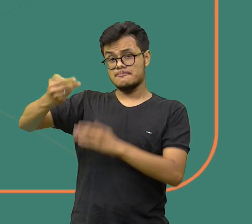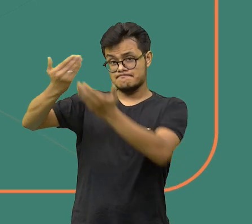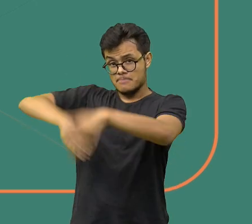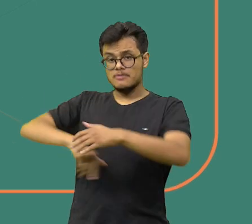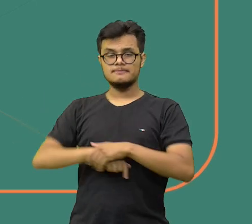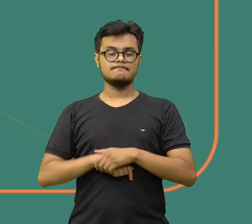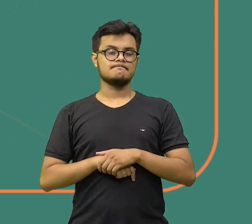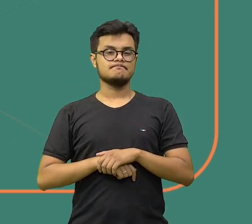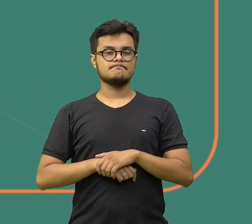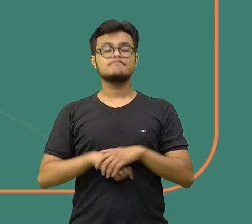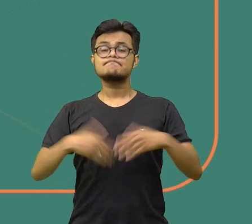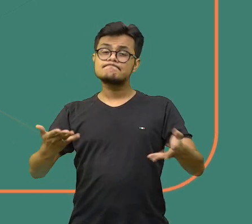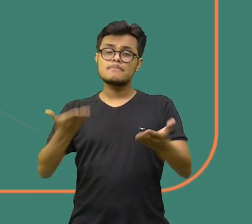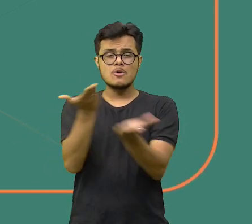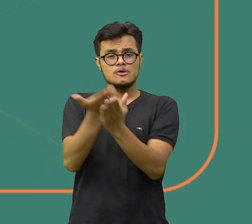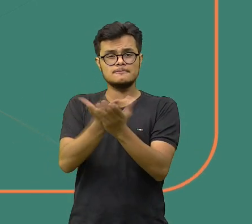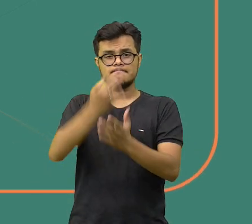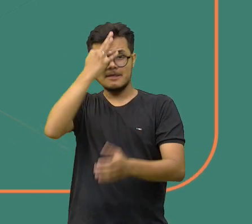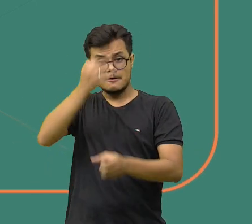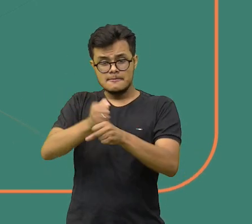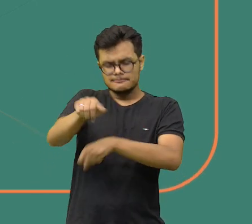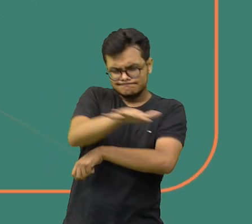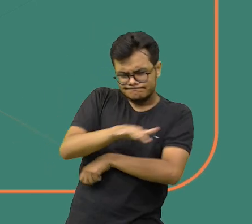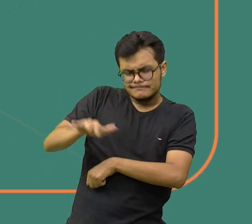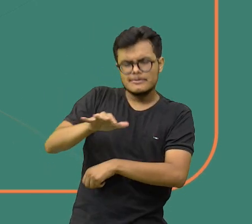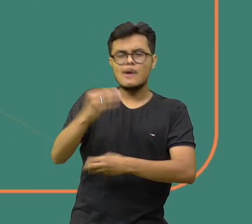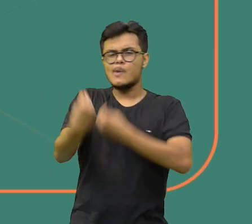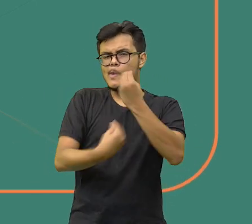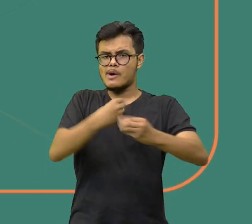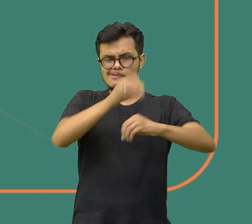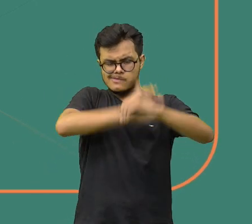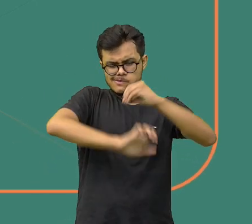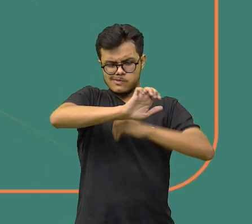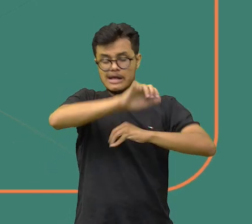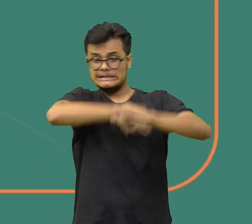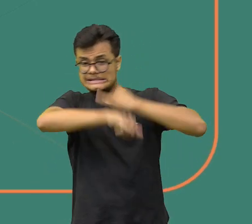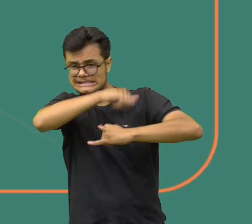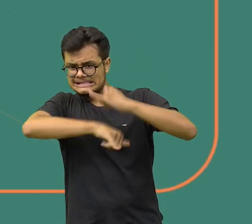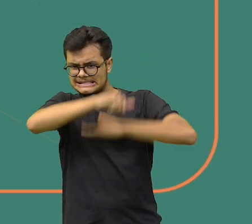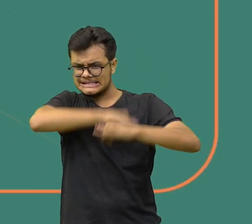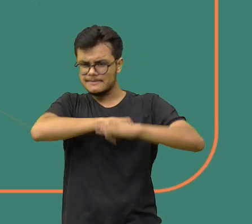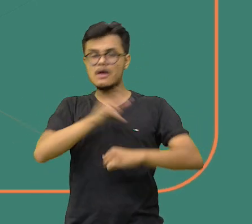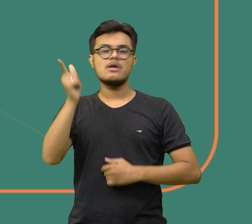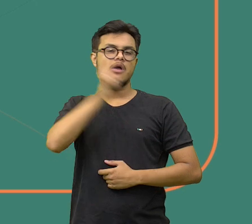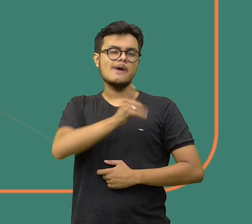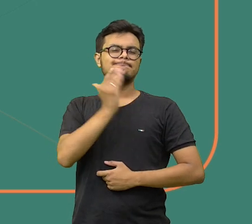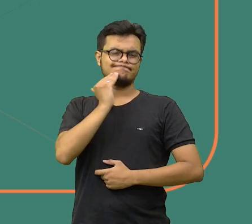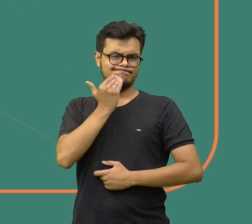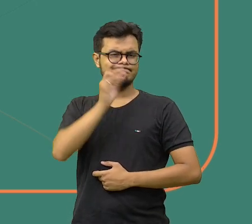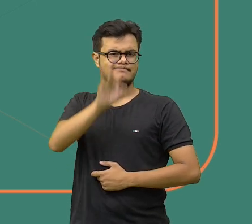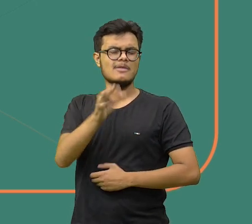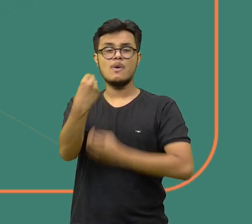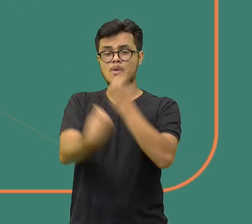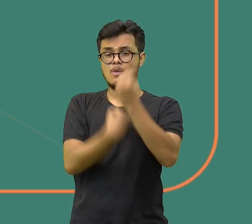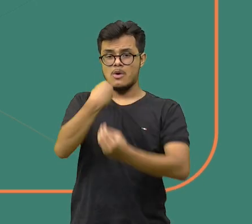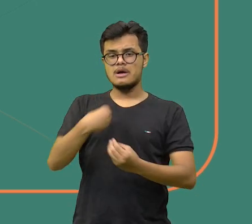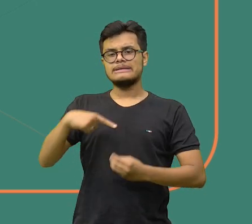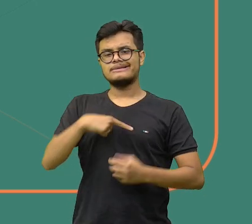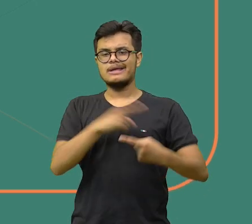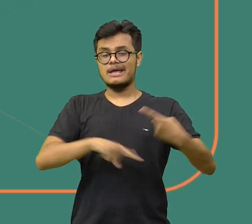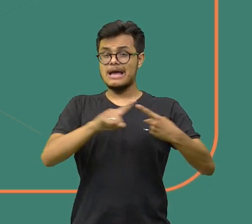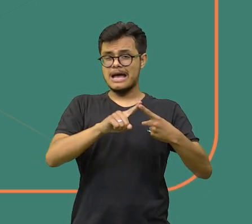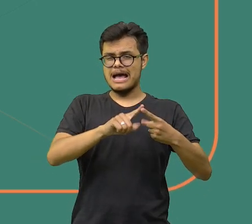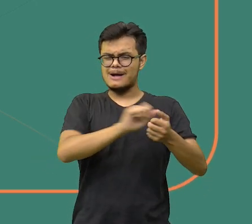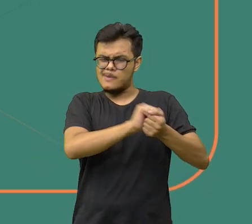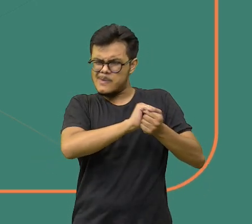da eletrostática a gente vai estudar os processos de eletrização e compreender as eletrizações por